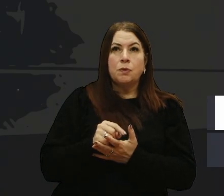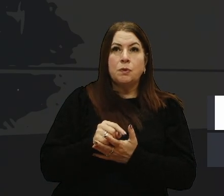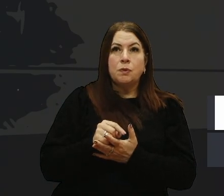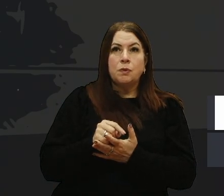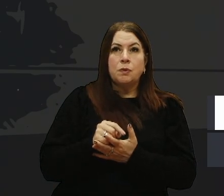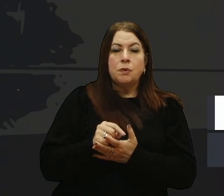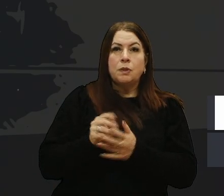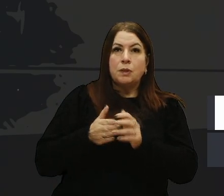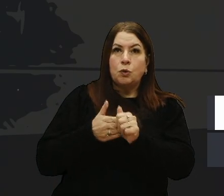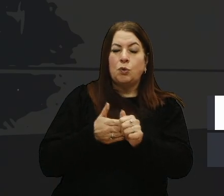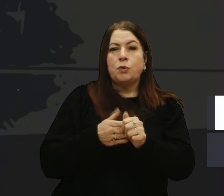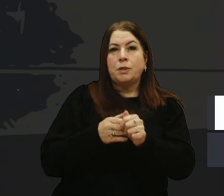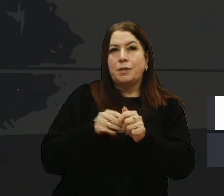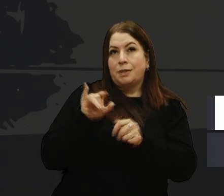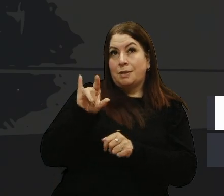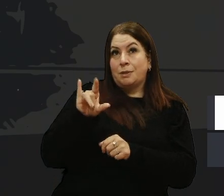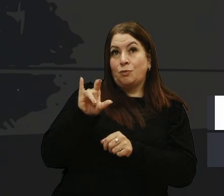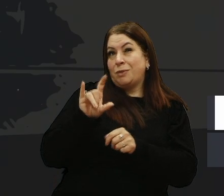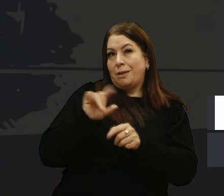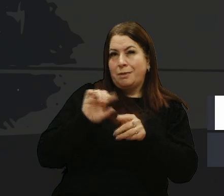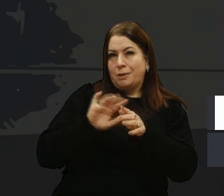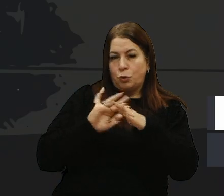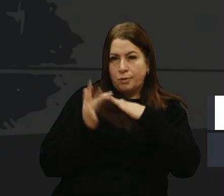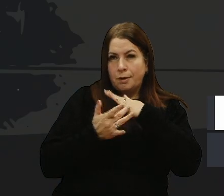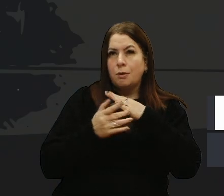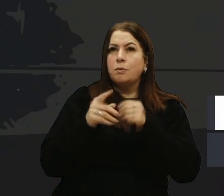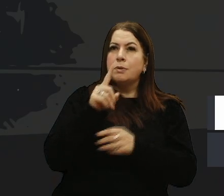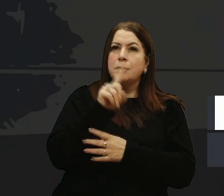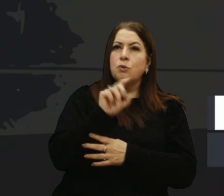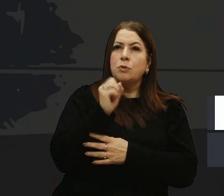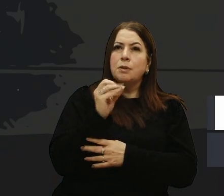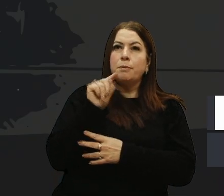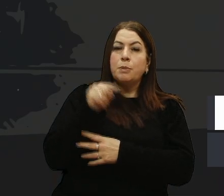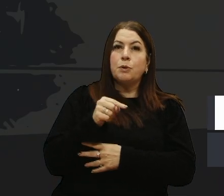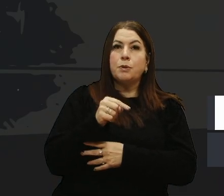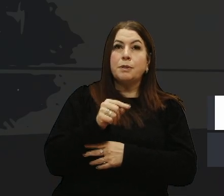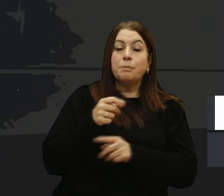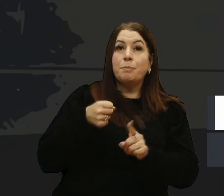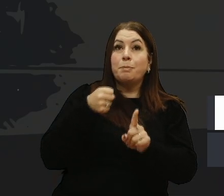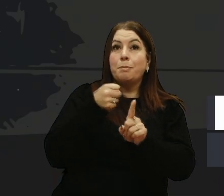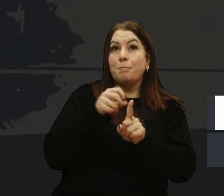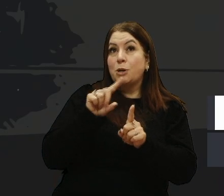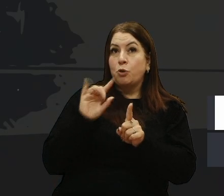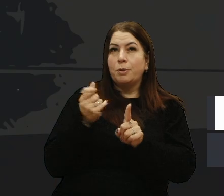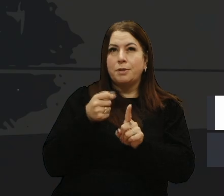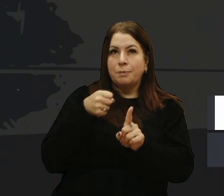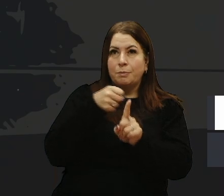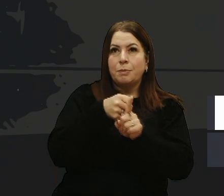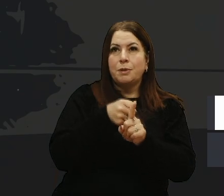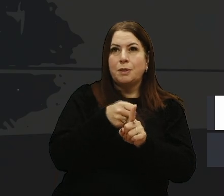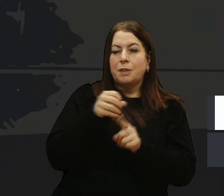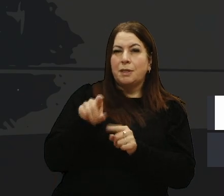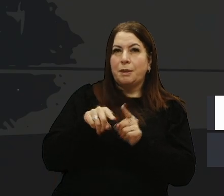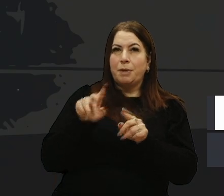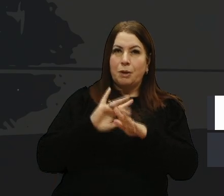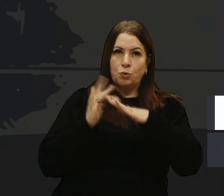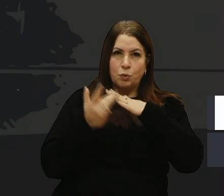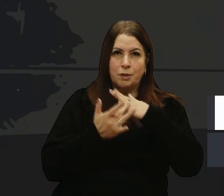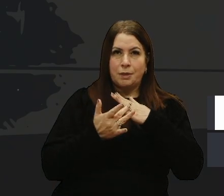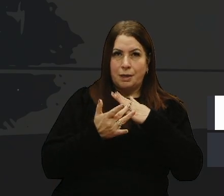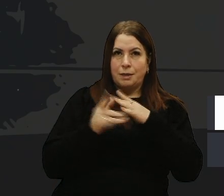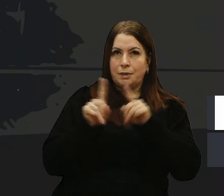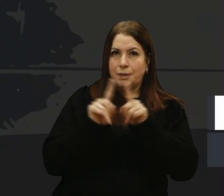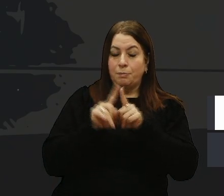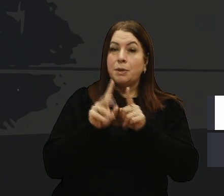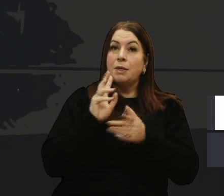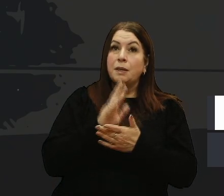mil seguidores nas redes sociais, 180 milhões de pessoas impactadas com mídia on e offline, redes sociais e editoriais, ou